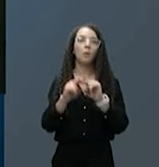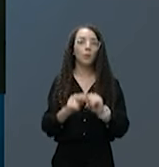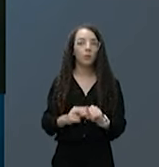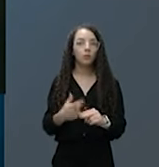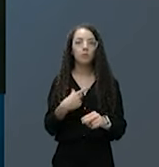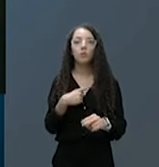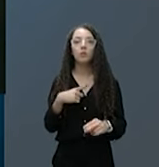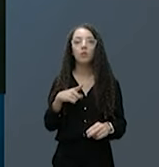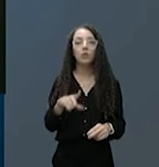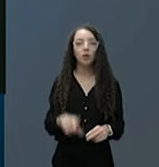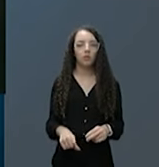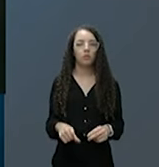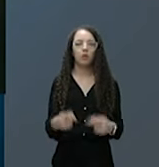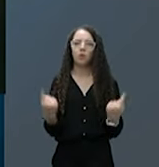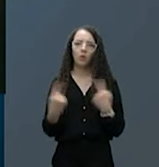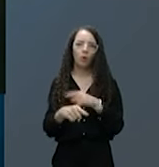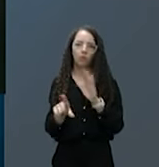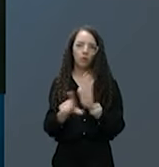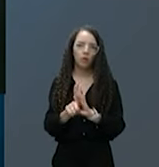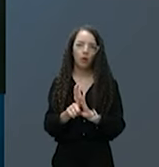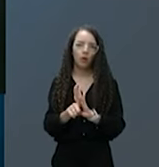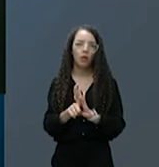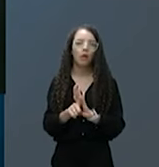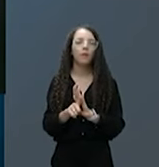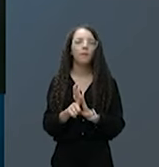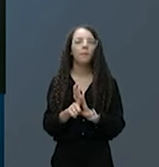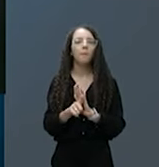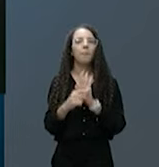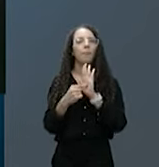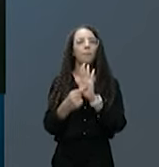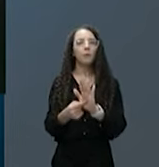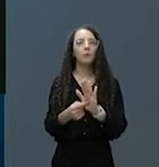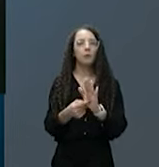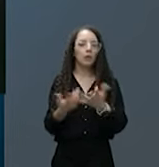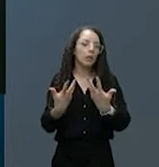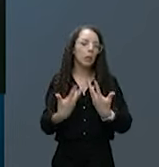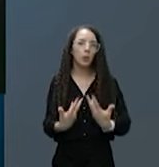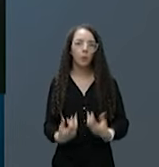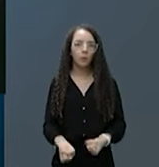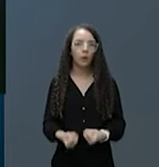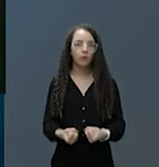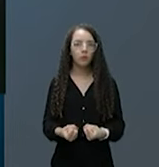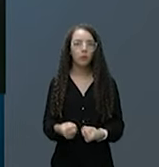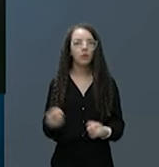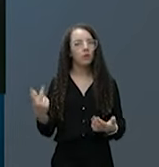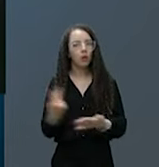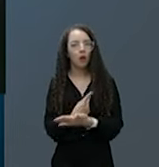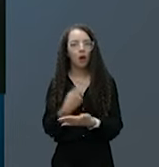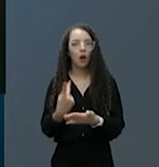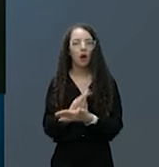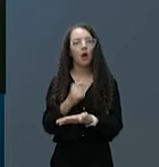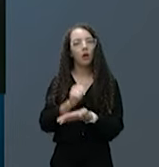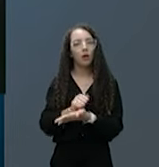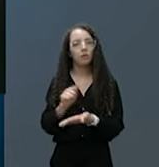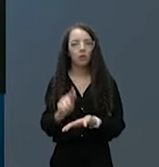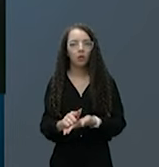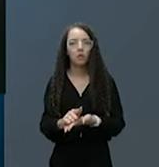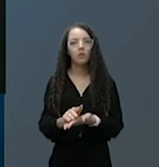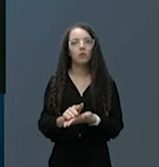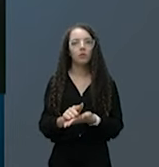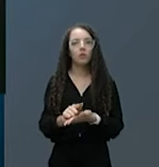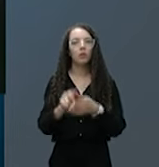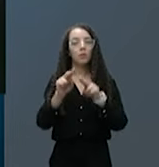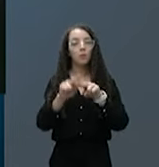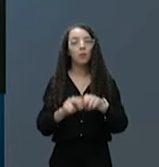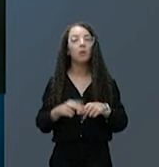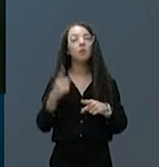ilegalidade em se considerar manifestamente inadmissível ou improcedente agravo interno, cujas razões apontam